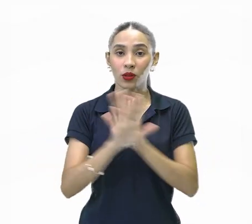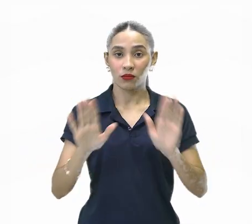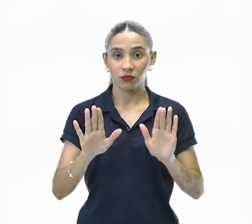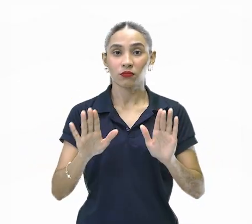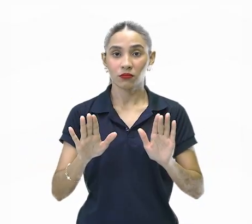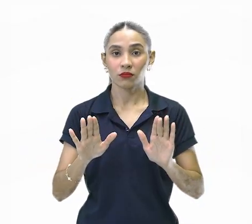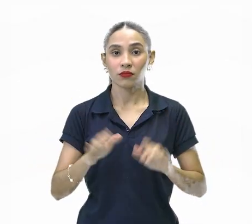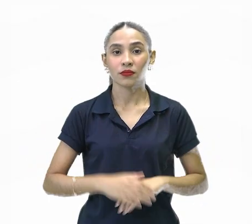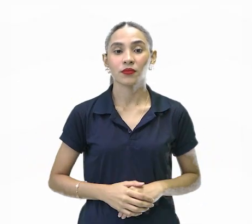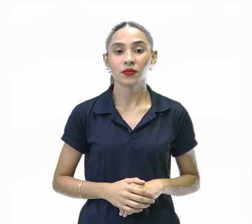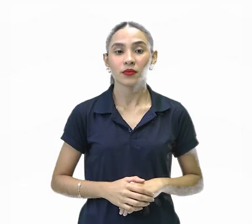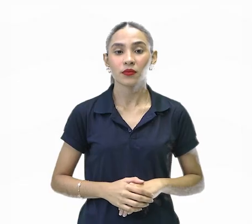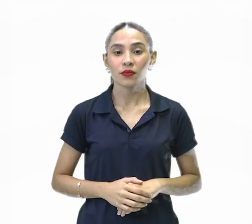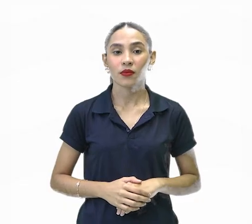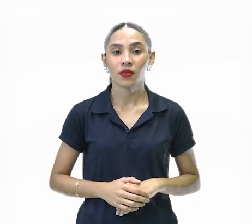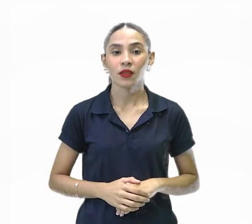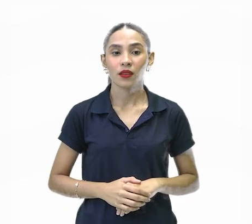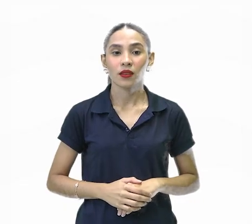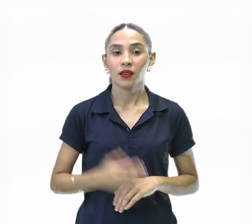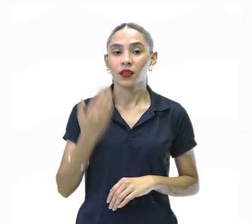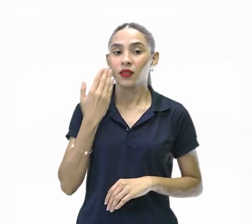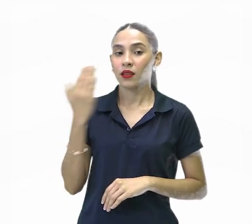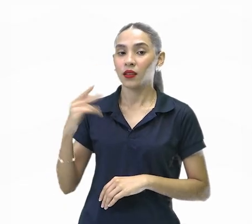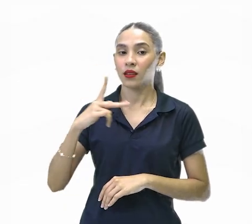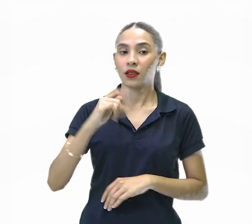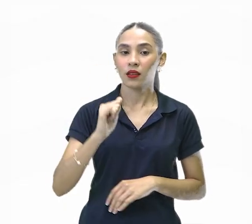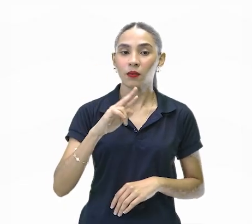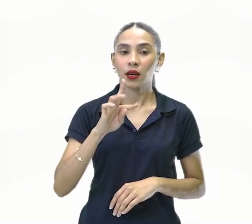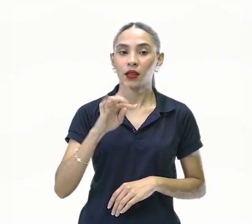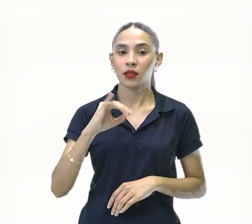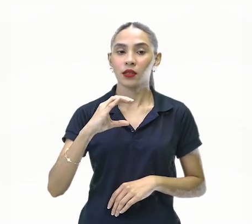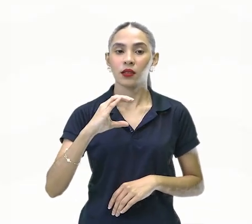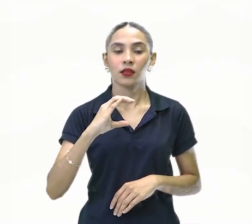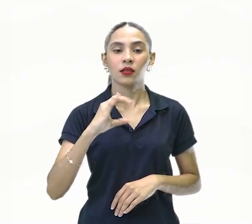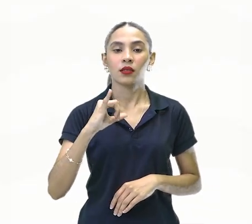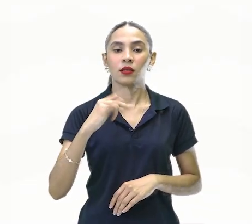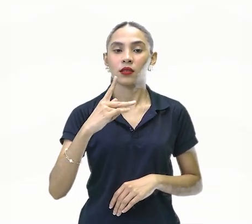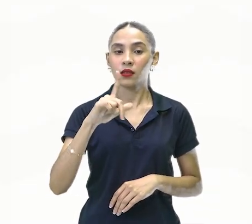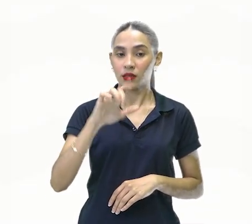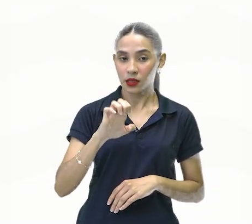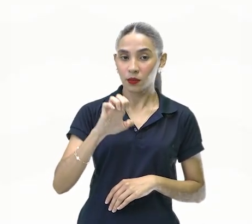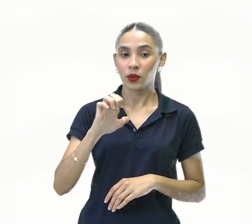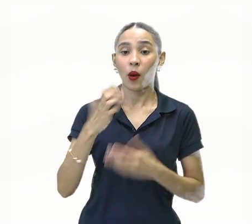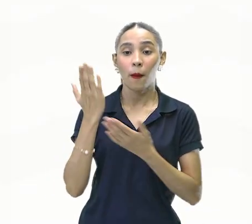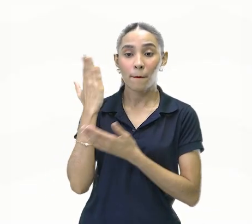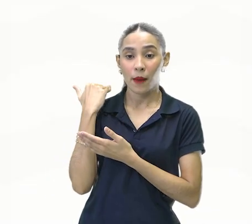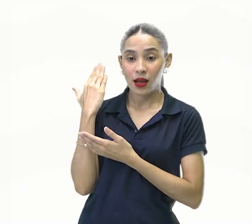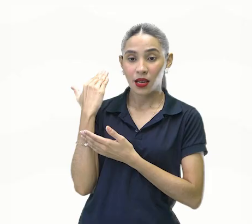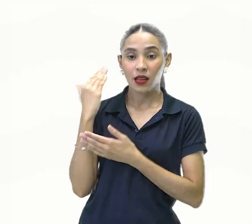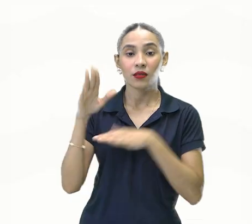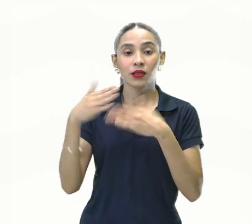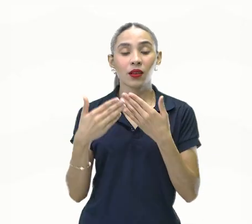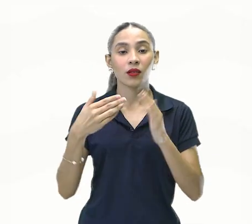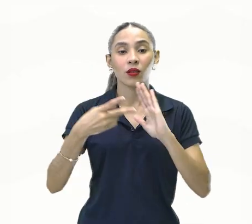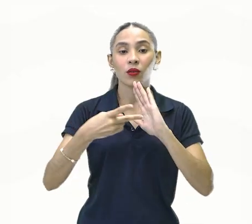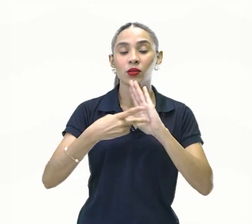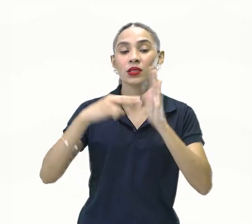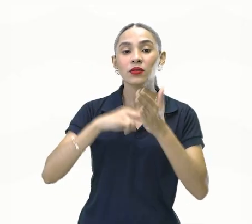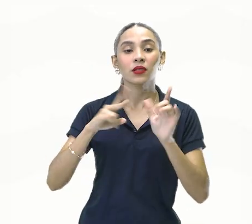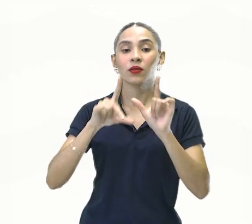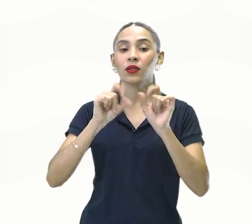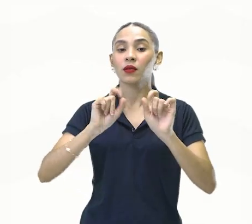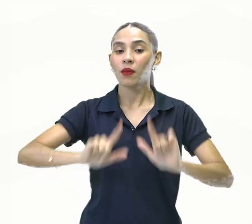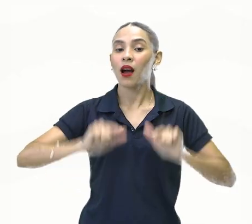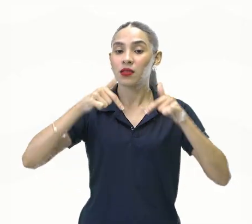tá? Past participle, particípio passado. A definição de particípio passado é